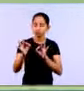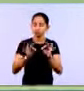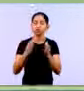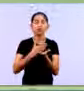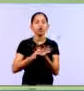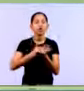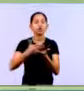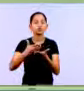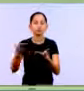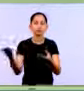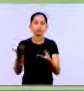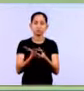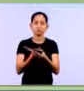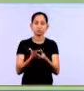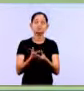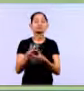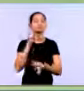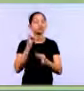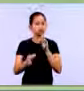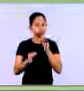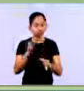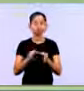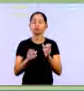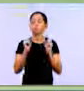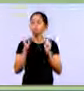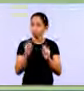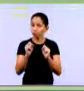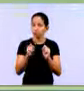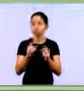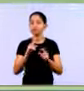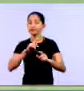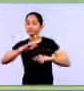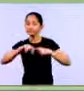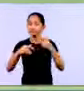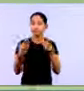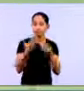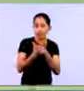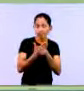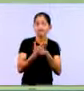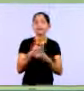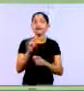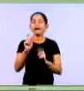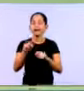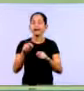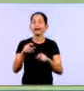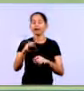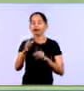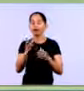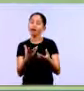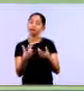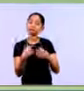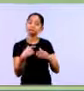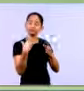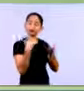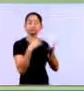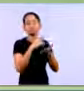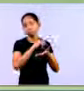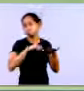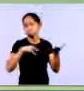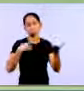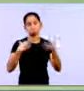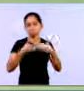um procedimento judicial. Nesse procedimento judicial, o sujeito passivo vai receber uma